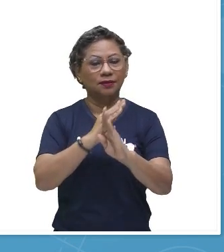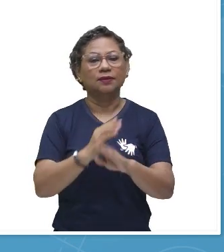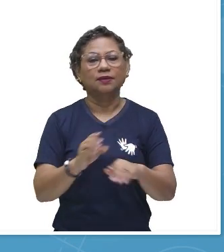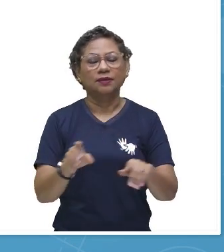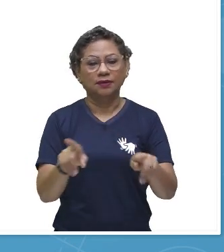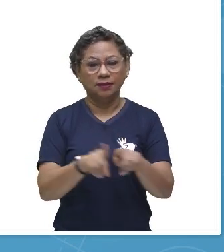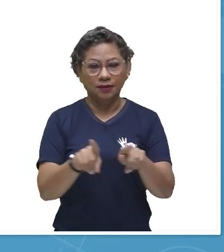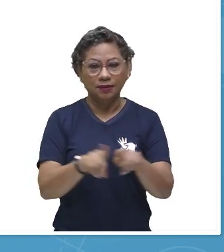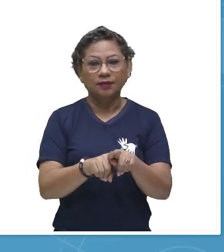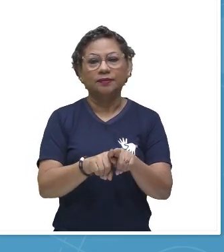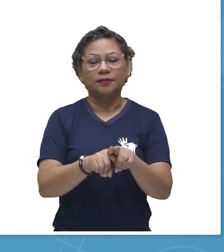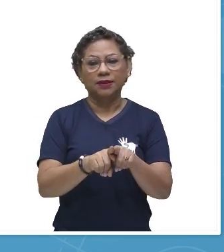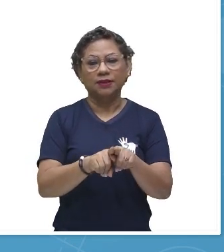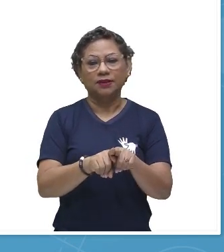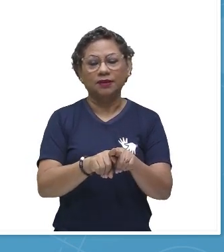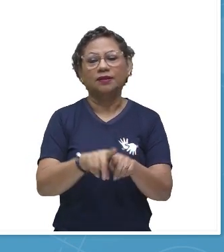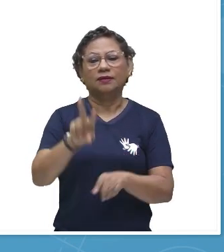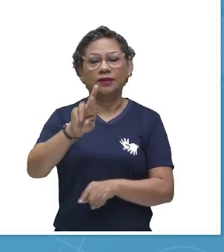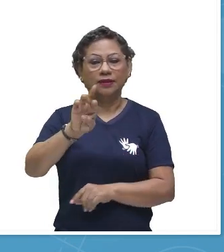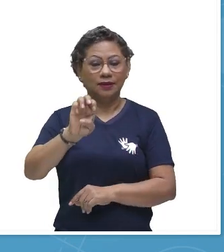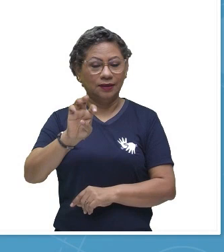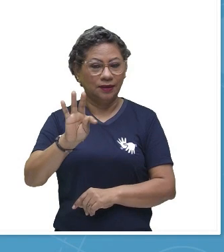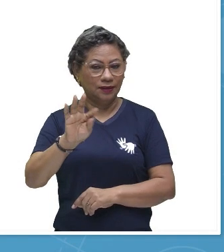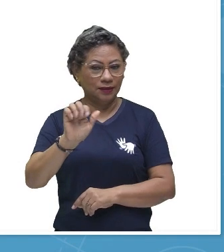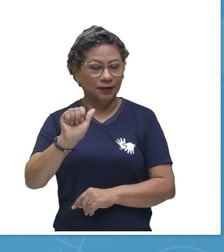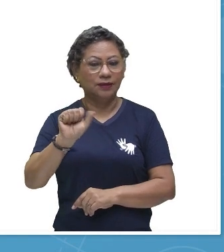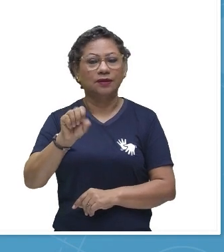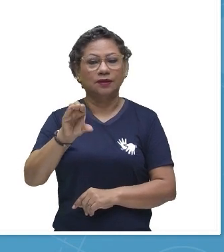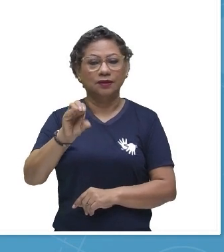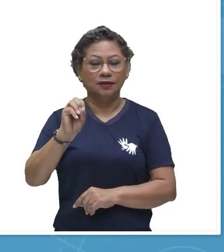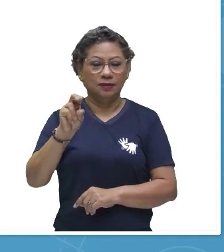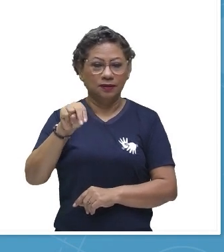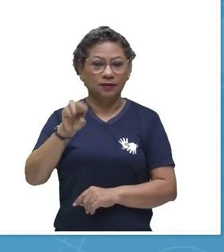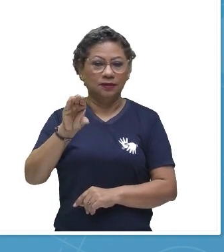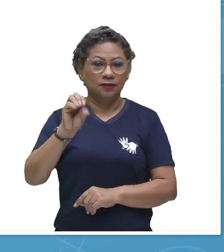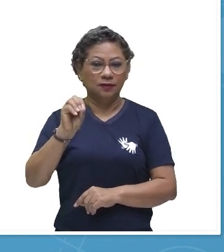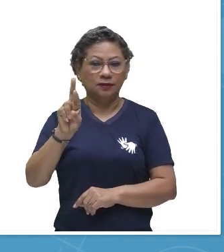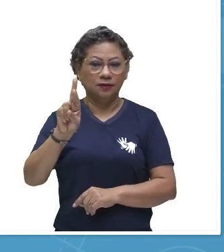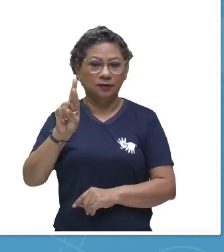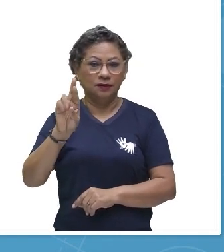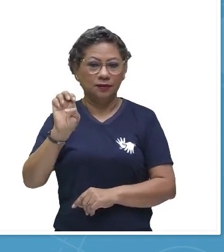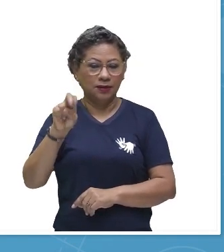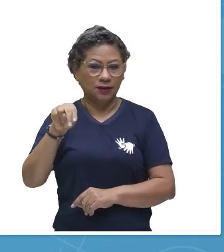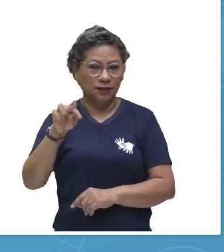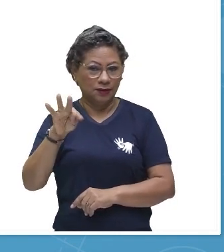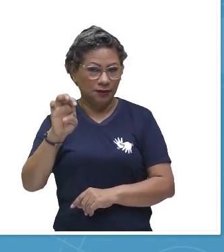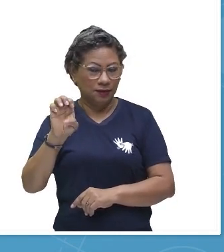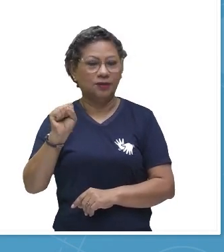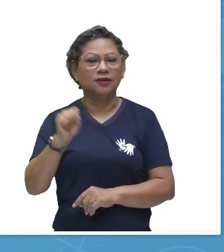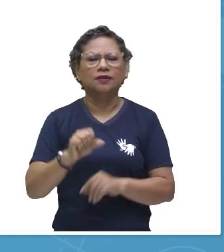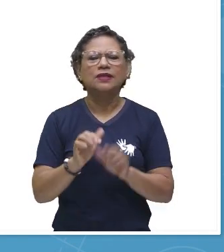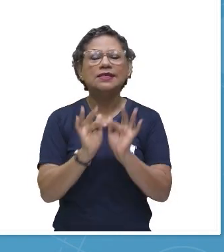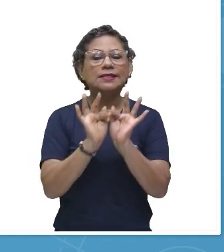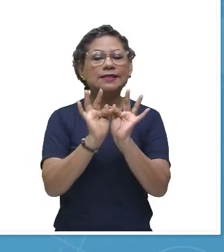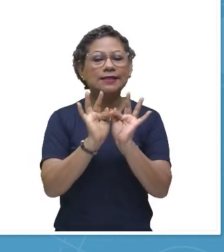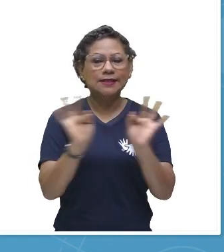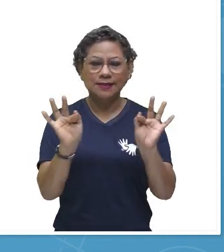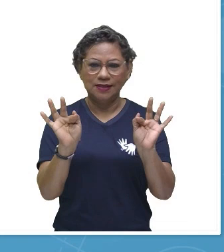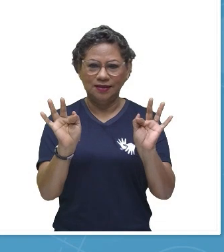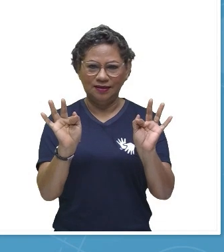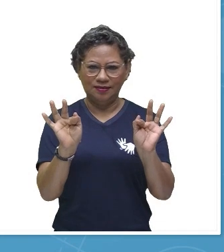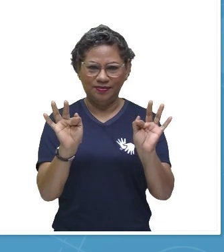também são retas concorrentes. Vejam que foram exercícios bem simples da gente